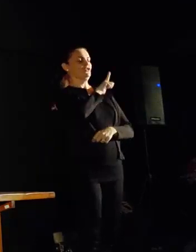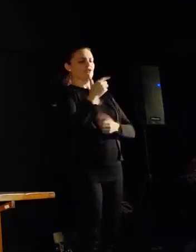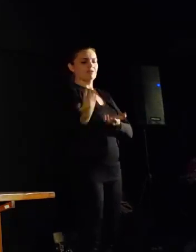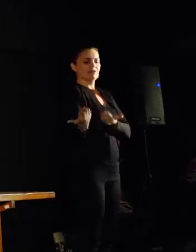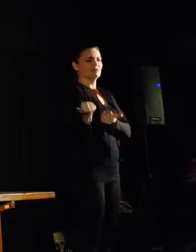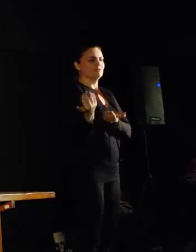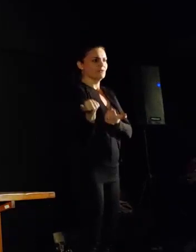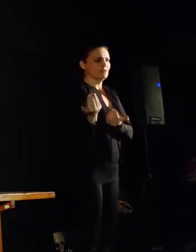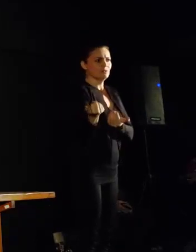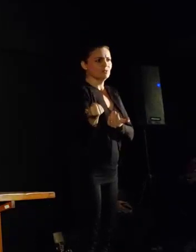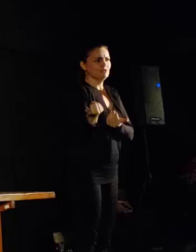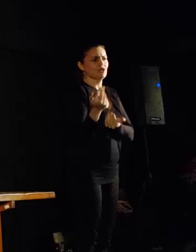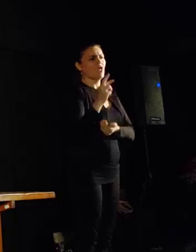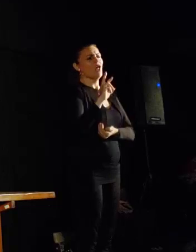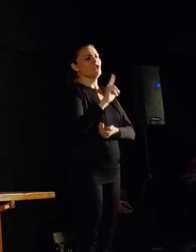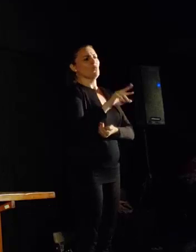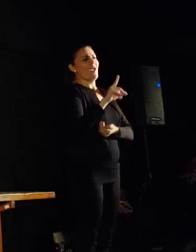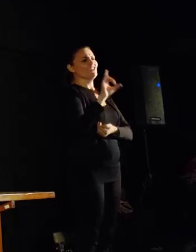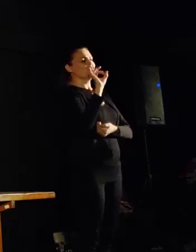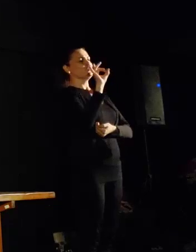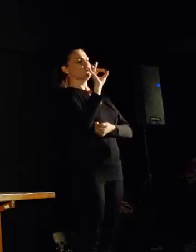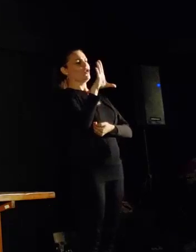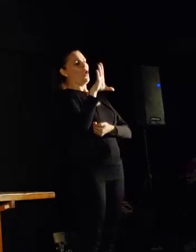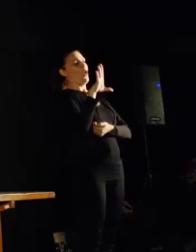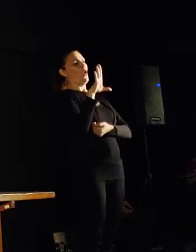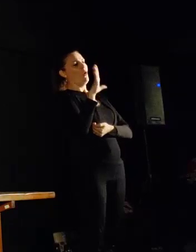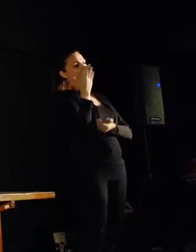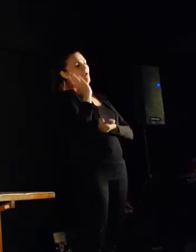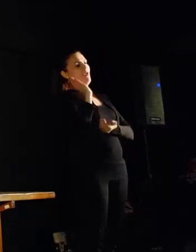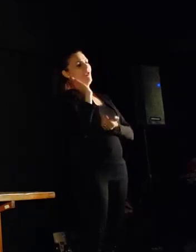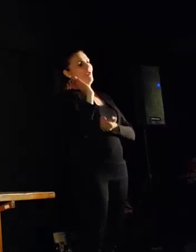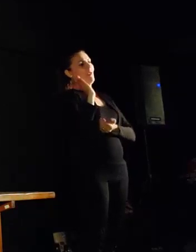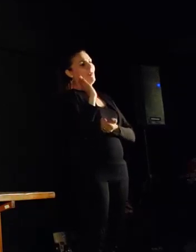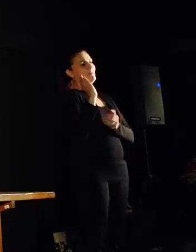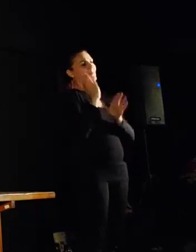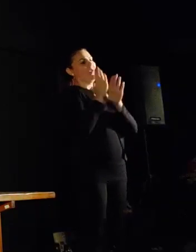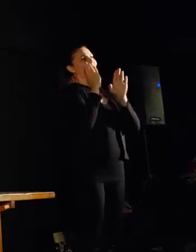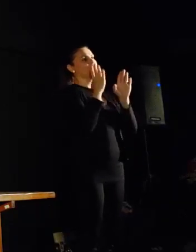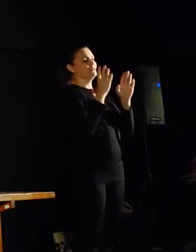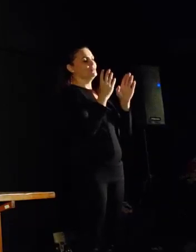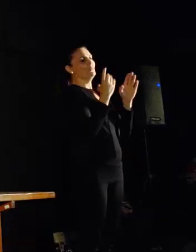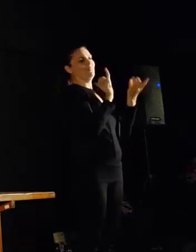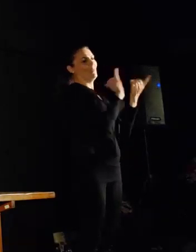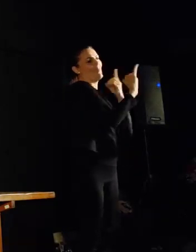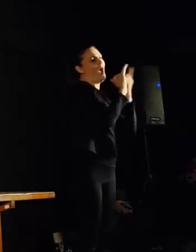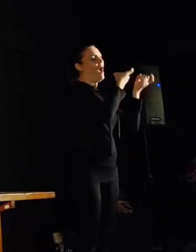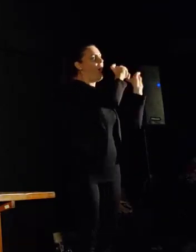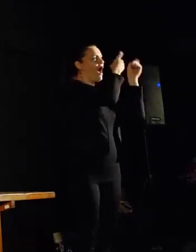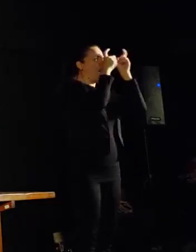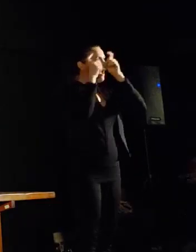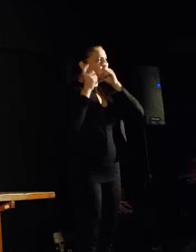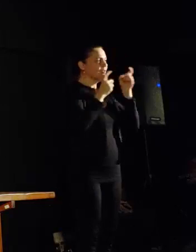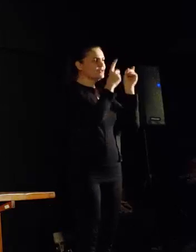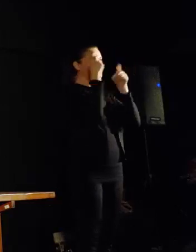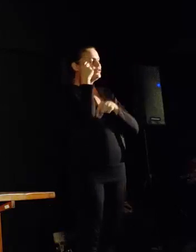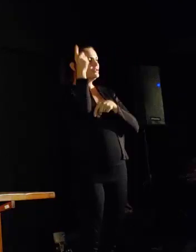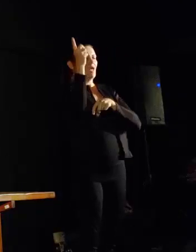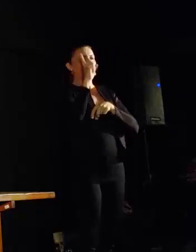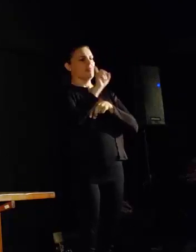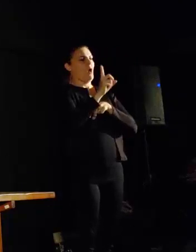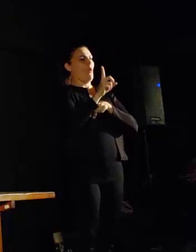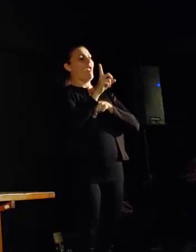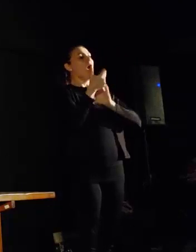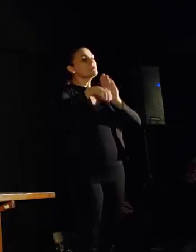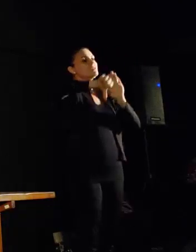a conquista no sentido do debate de ideias, mas principalmente a criminalização da juventude,